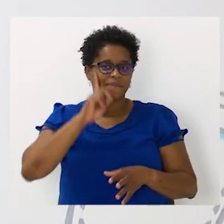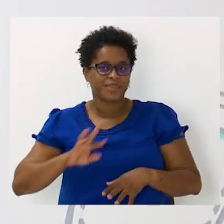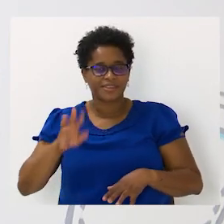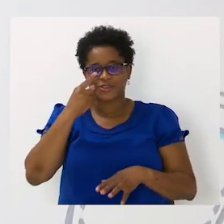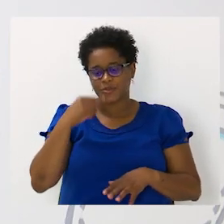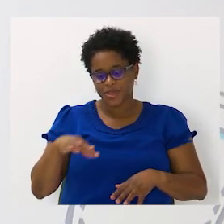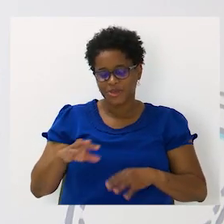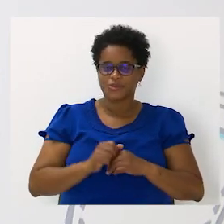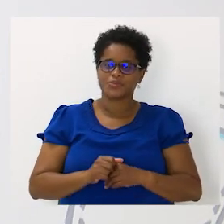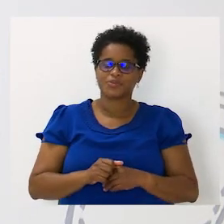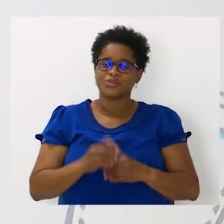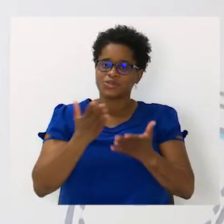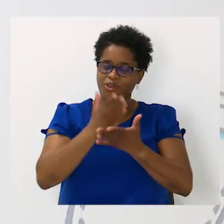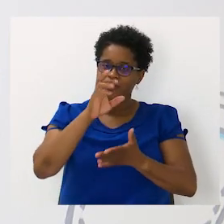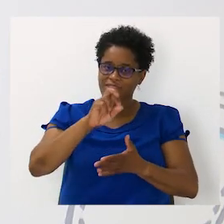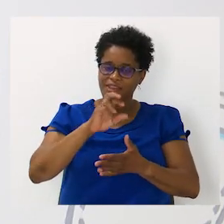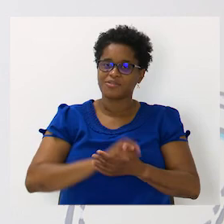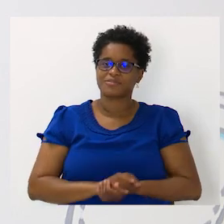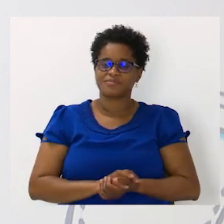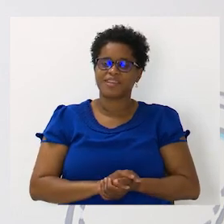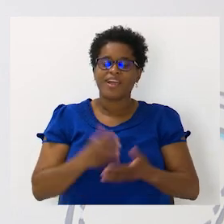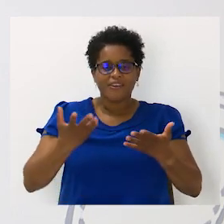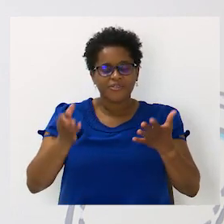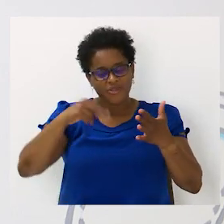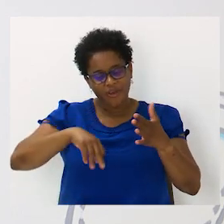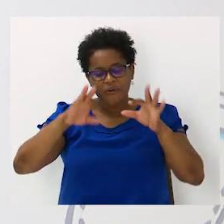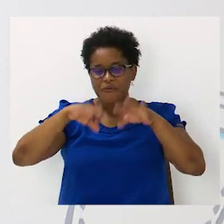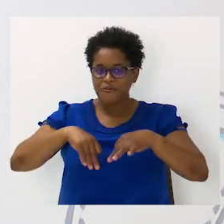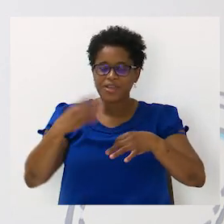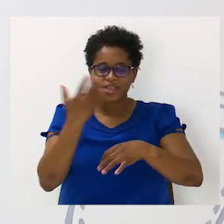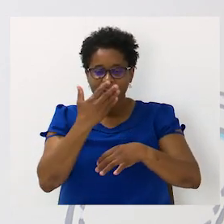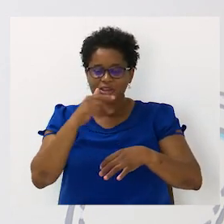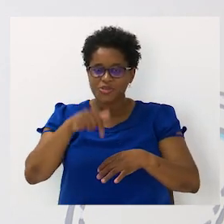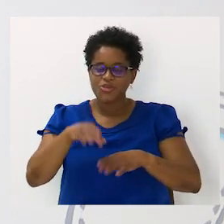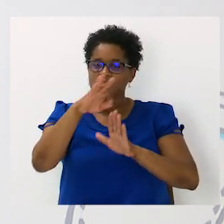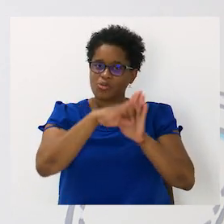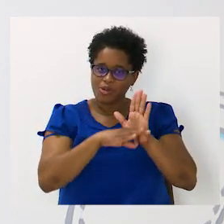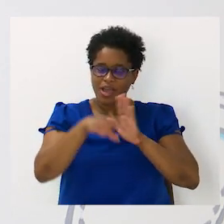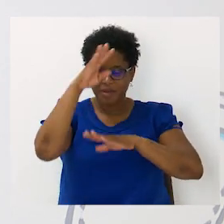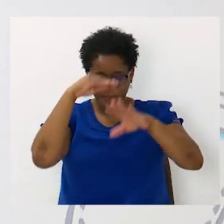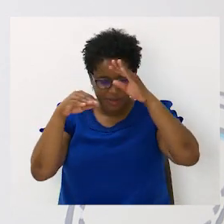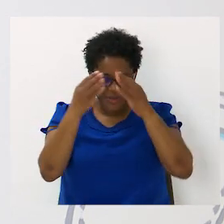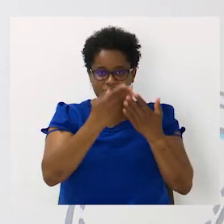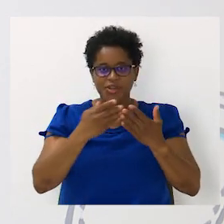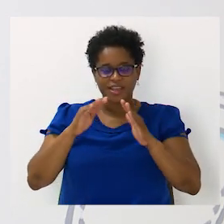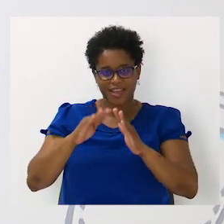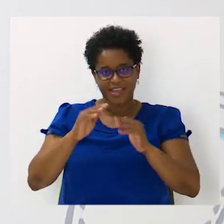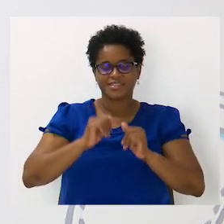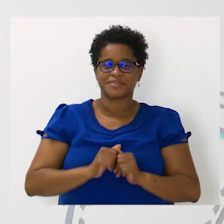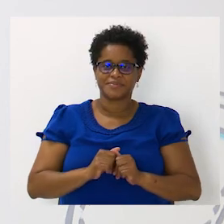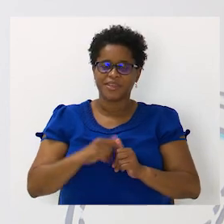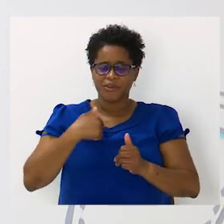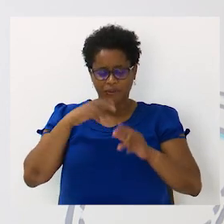Meninas e meninos do 8º ano, chegamos ao final da nossa aula de hoje no programa Aprender e Estudar em